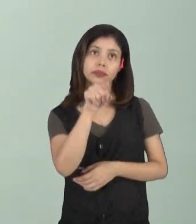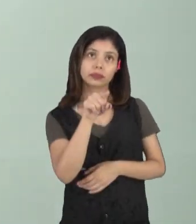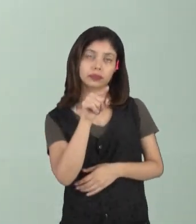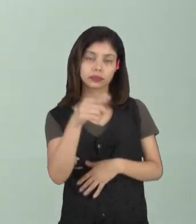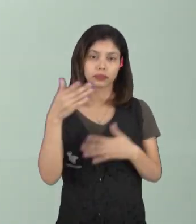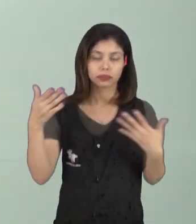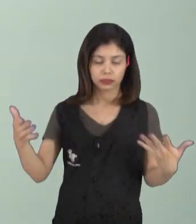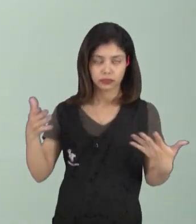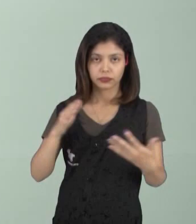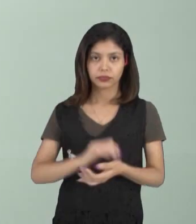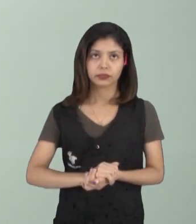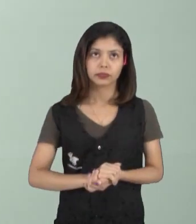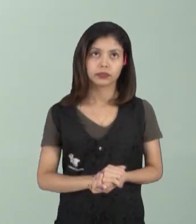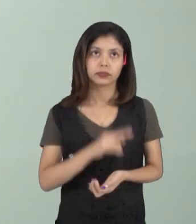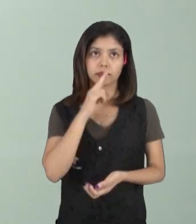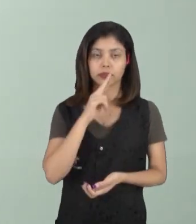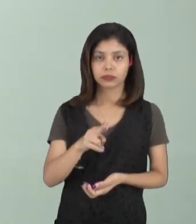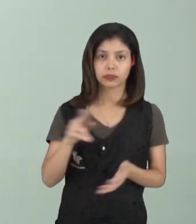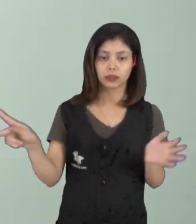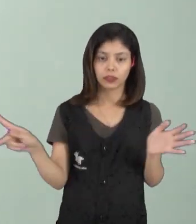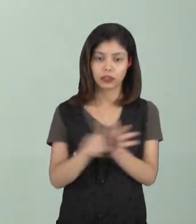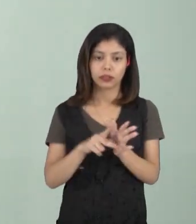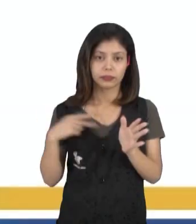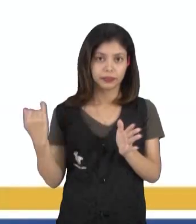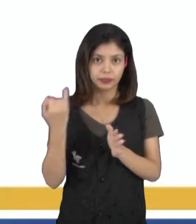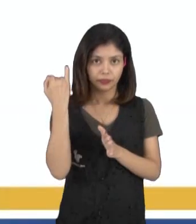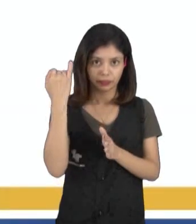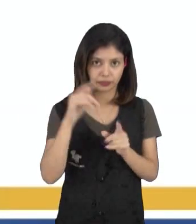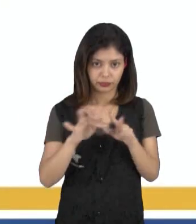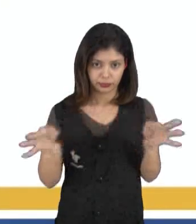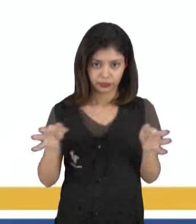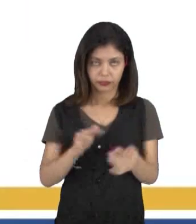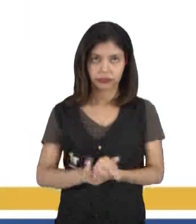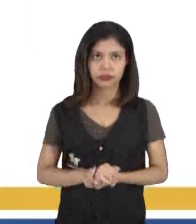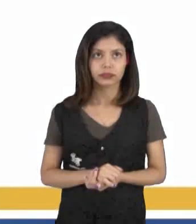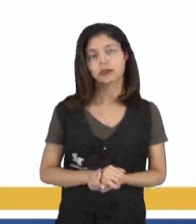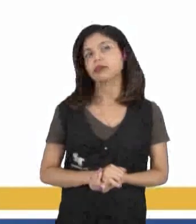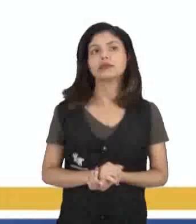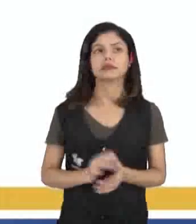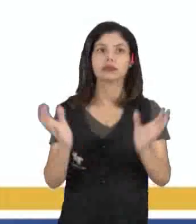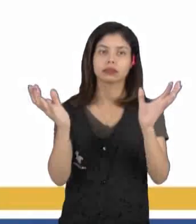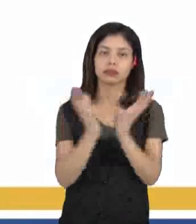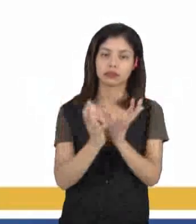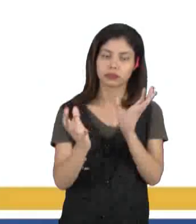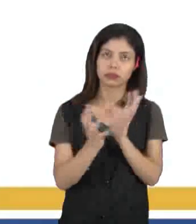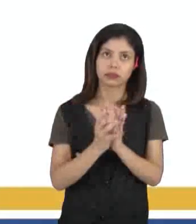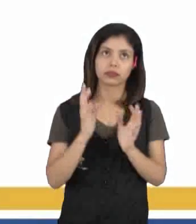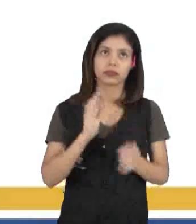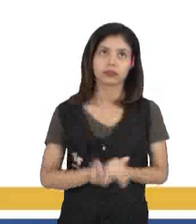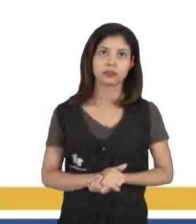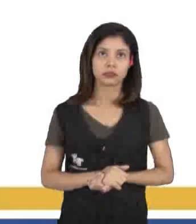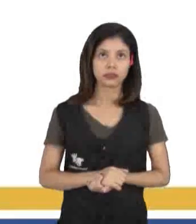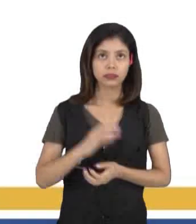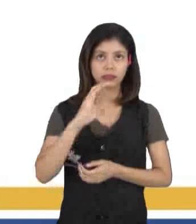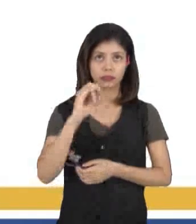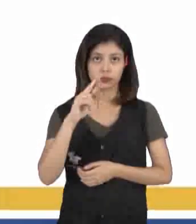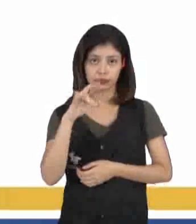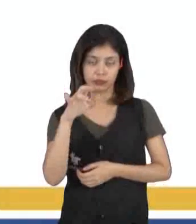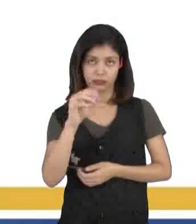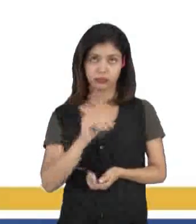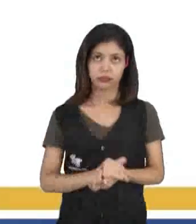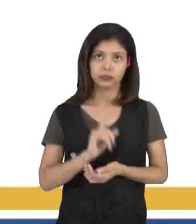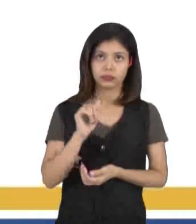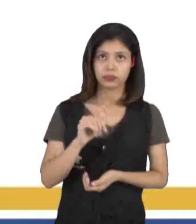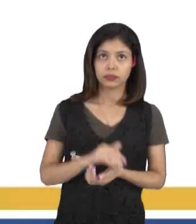caso aí elas respondem à principal, né? Então, as conjunções concessivas